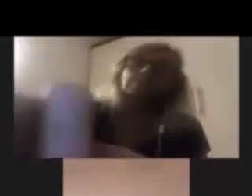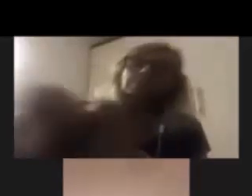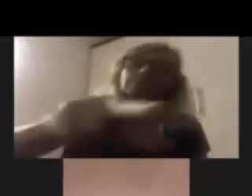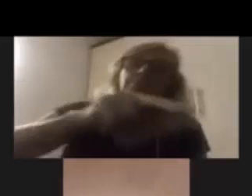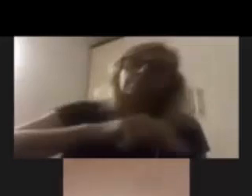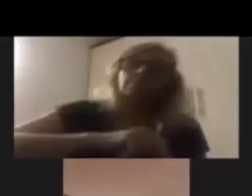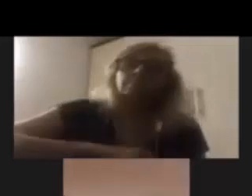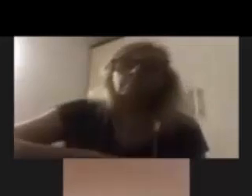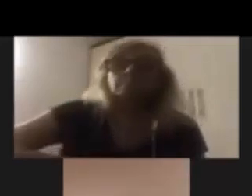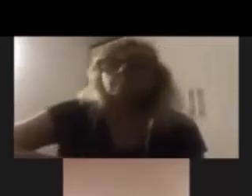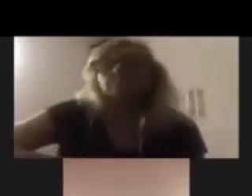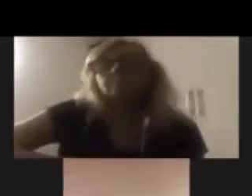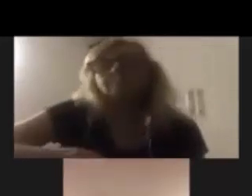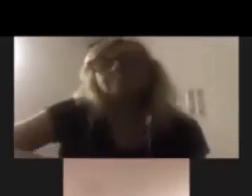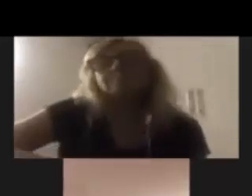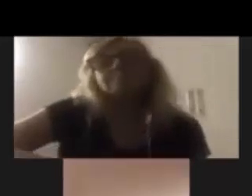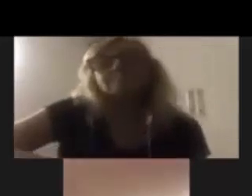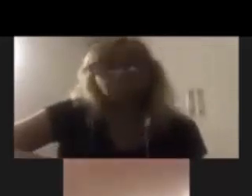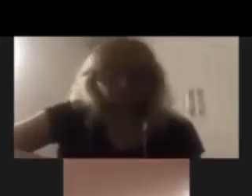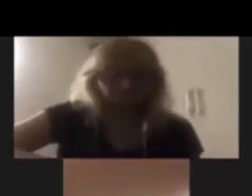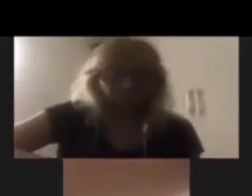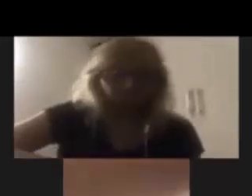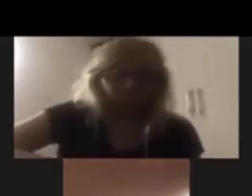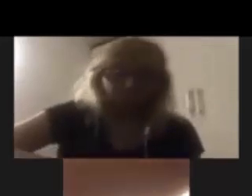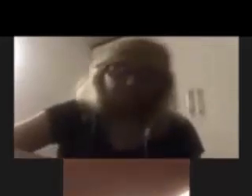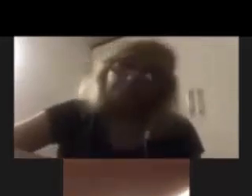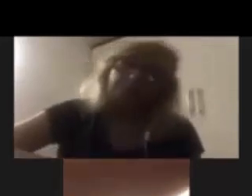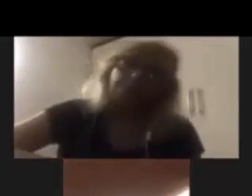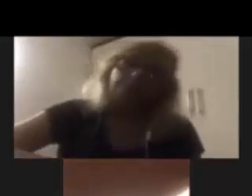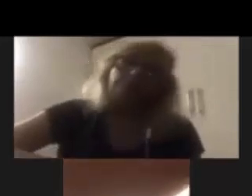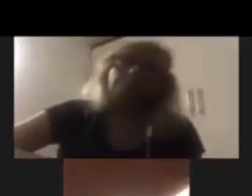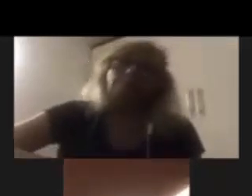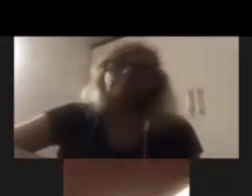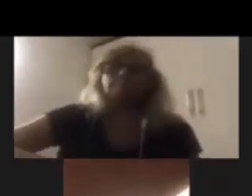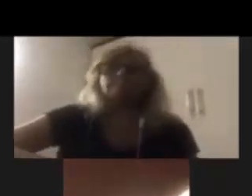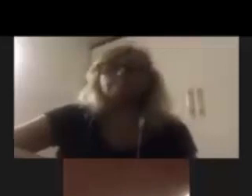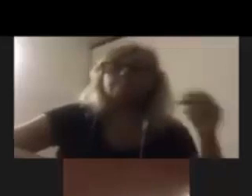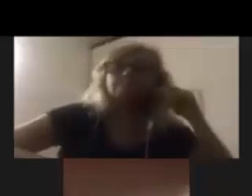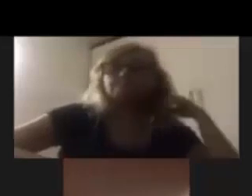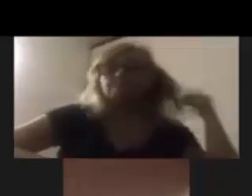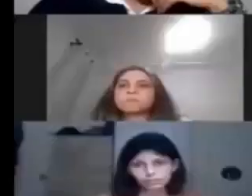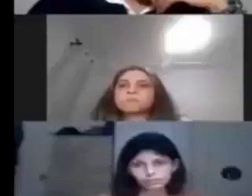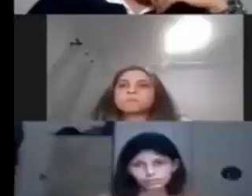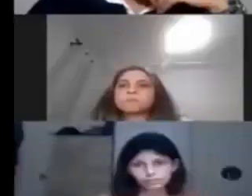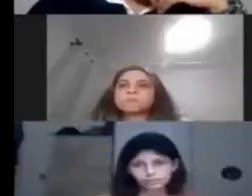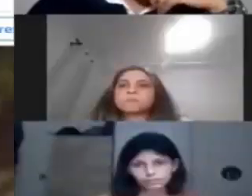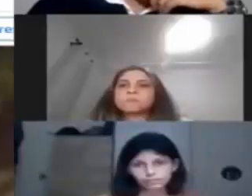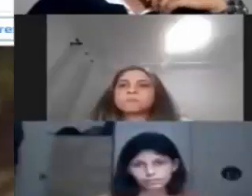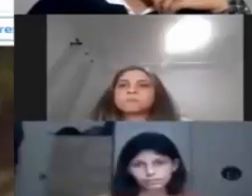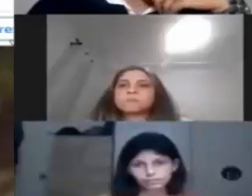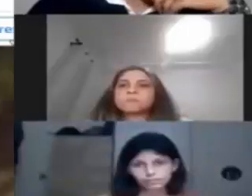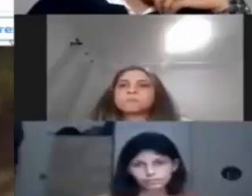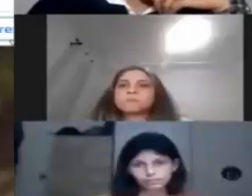liberar para vocês aqui a tela. Vamos fazer aqui uma